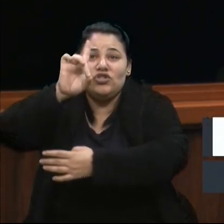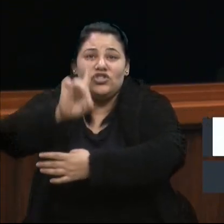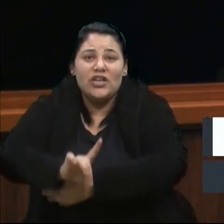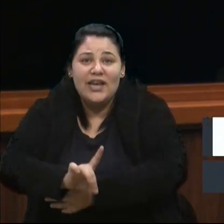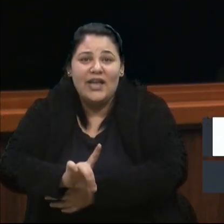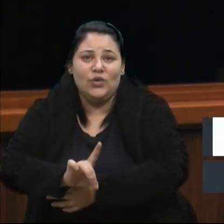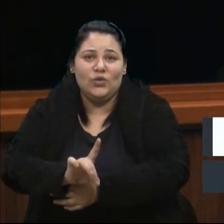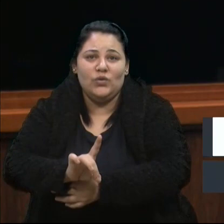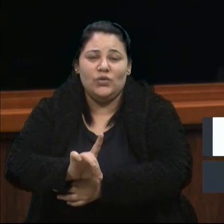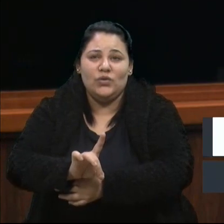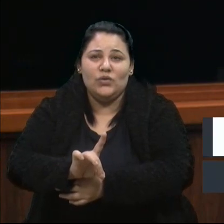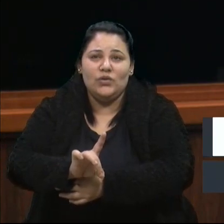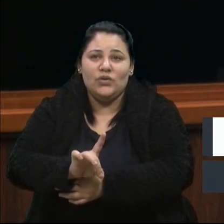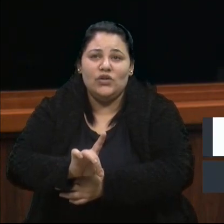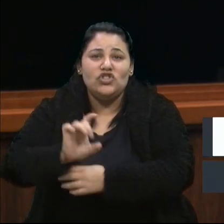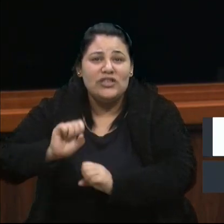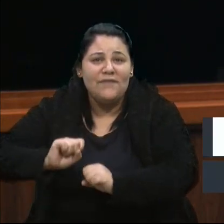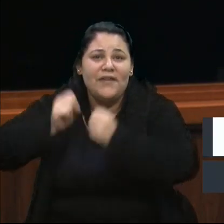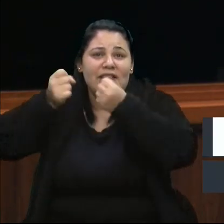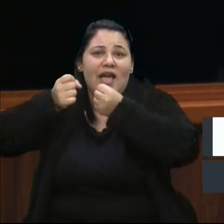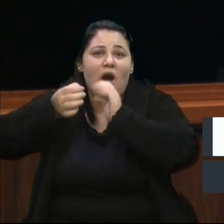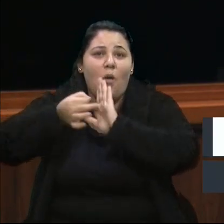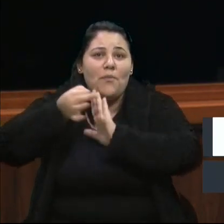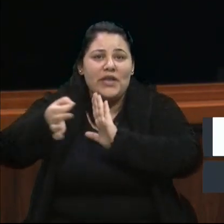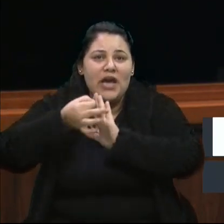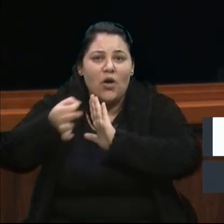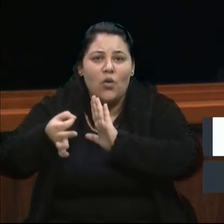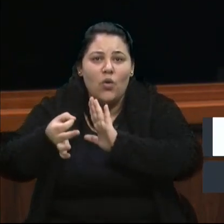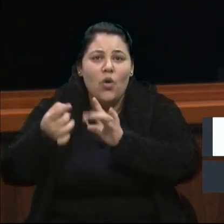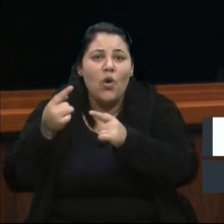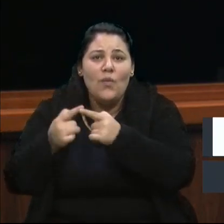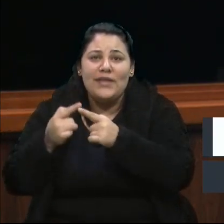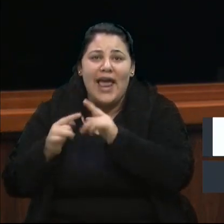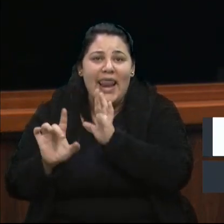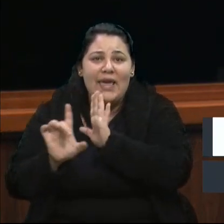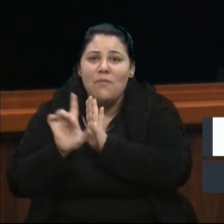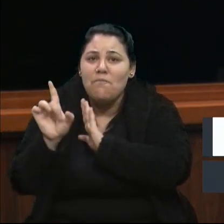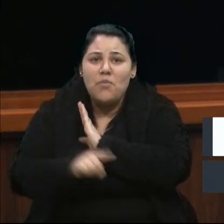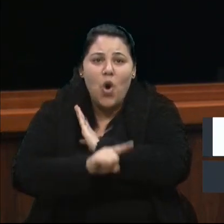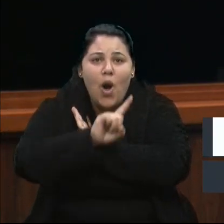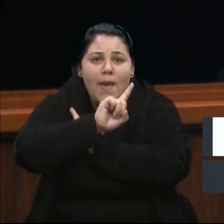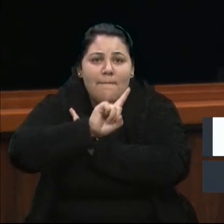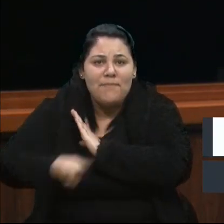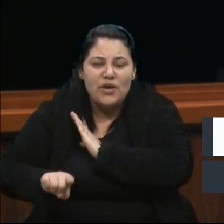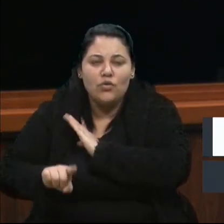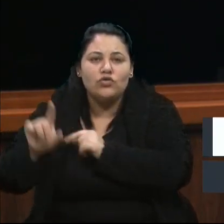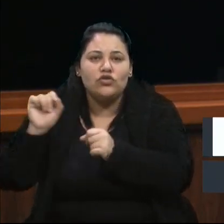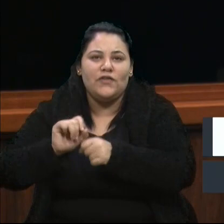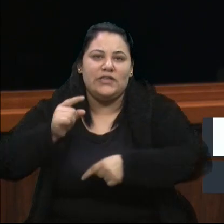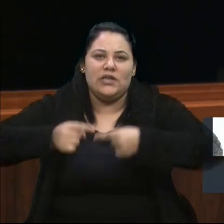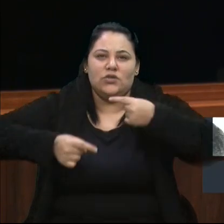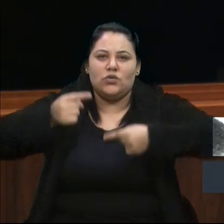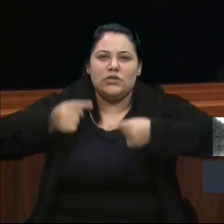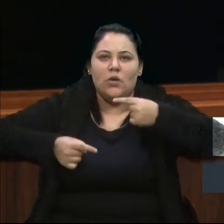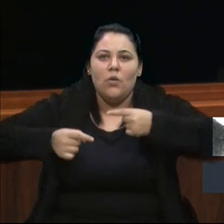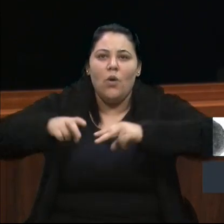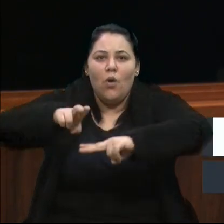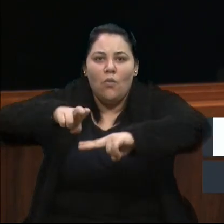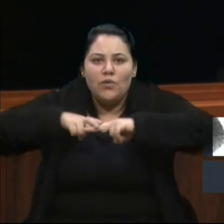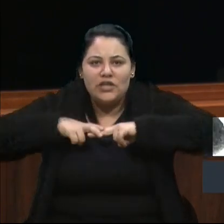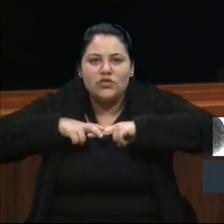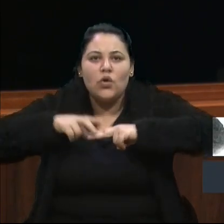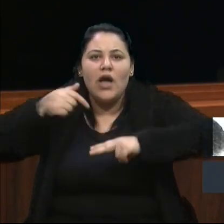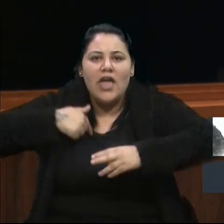um legalismo, impediu que a Casa do Povo fizesse o debate, que é esta nossa função. Por esse motivo,